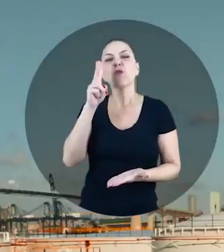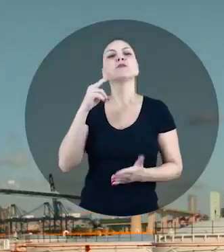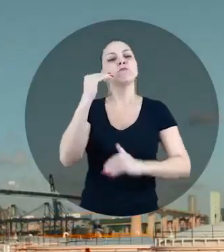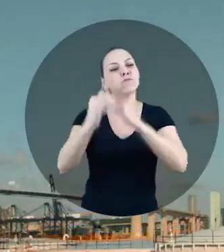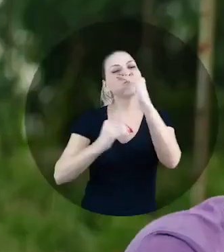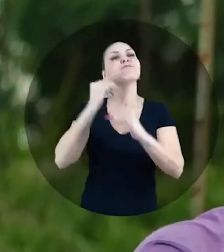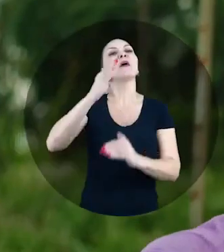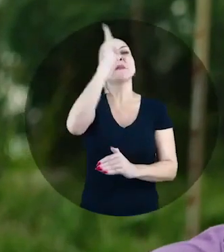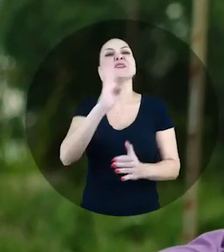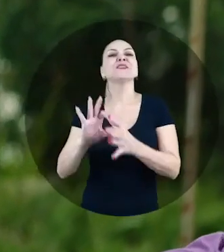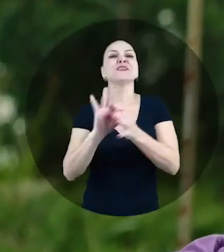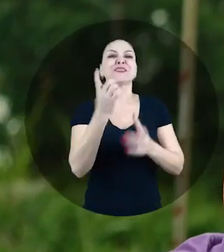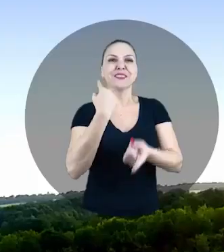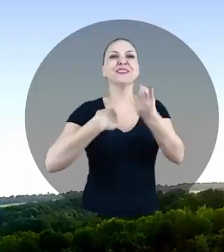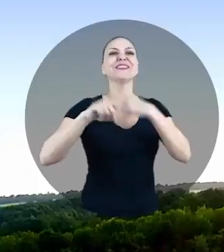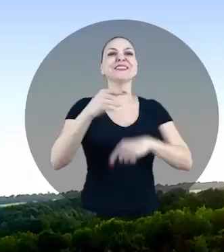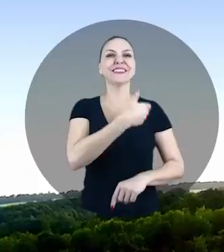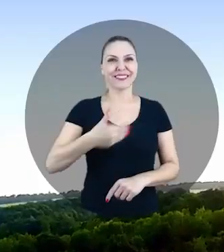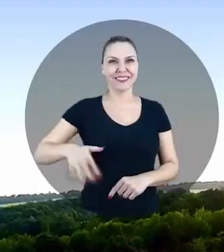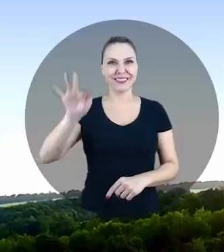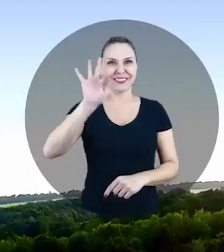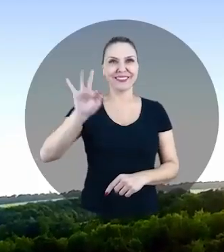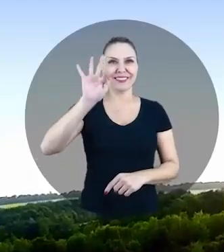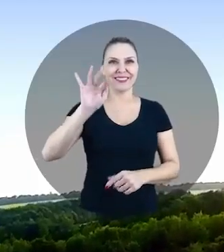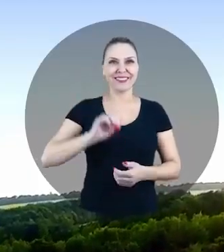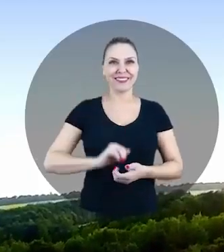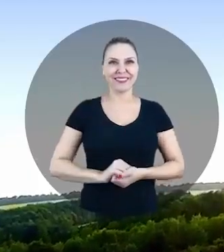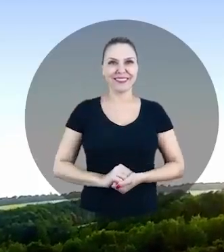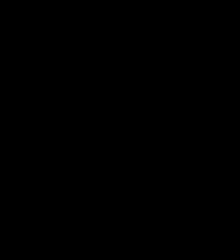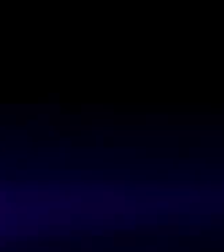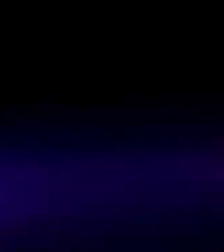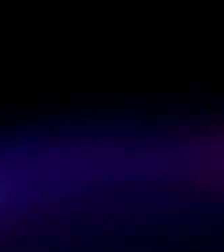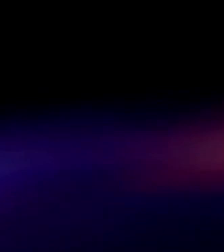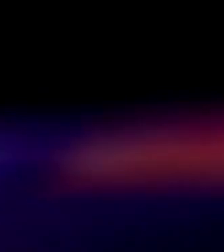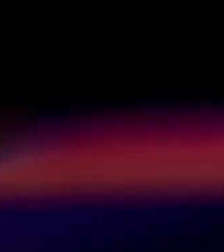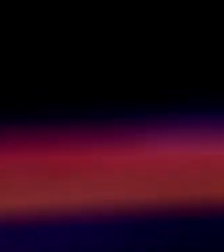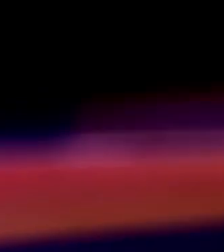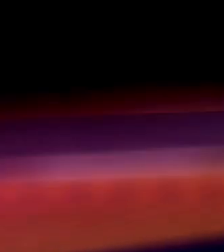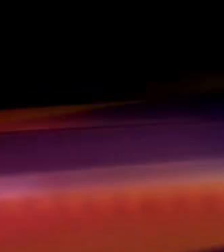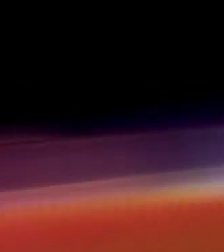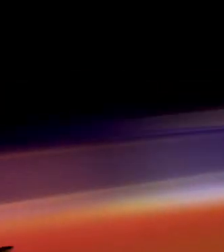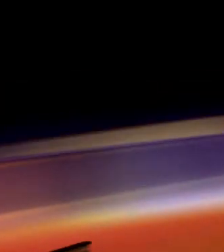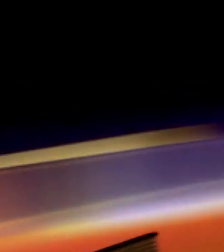crescer. Brasil, União e Reconstrução. Governo Federal.